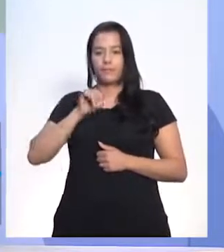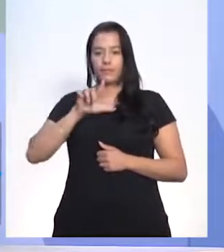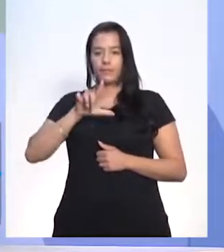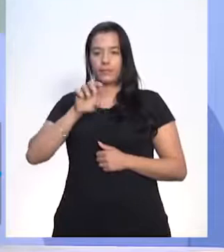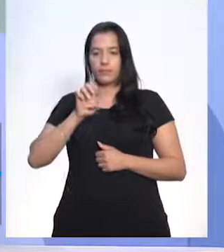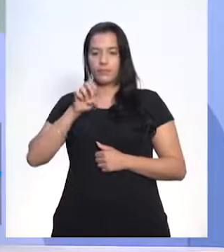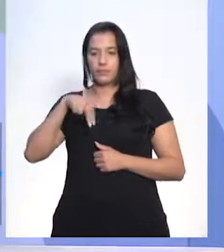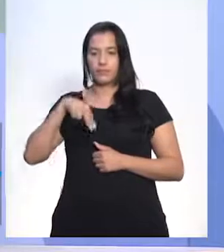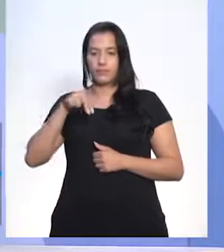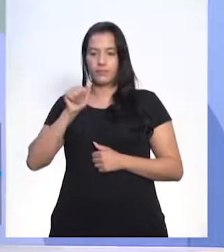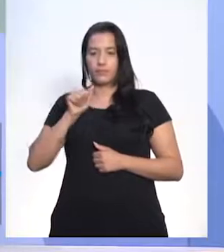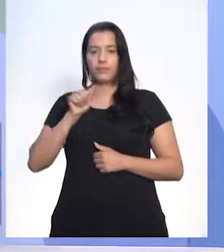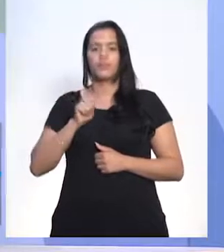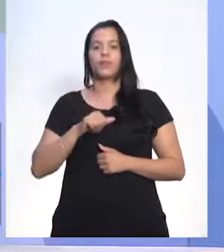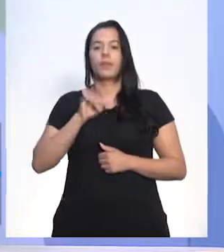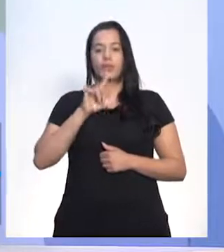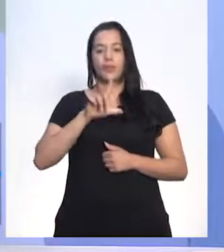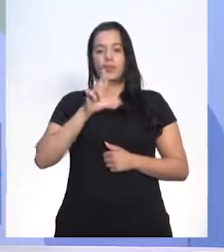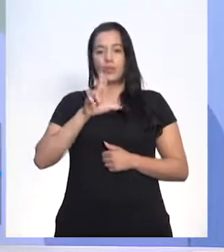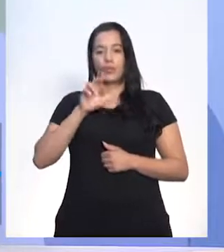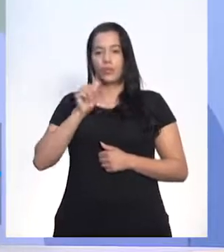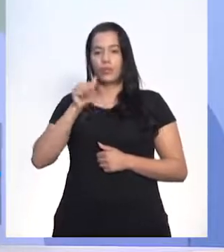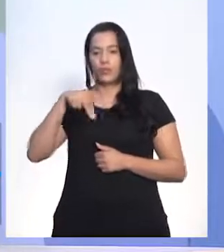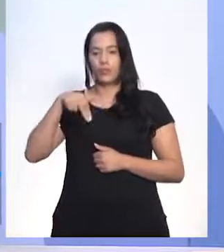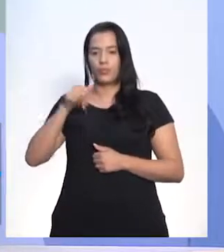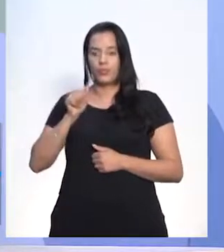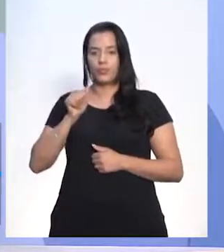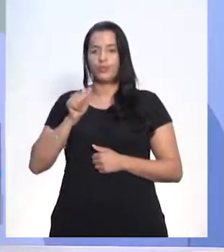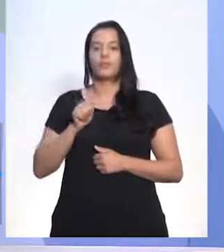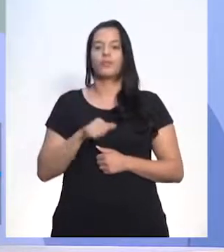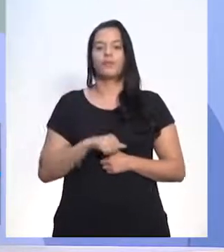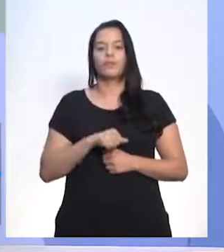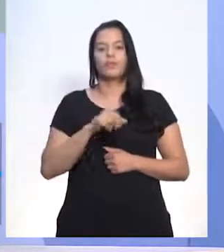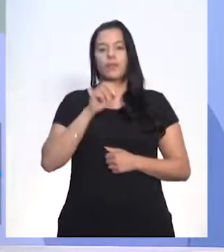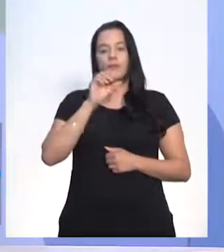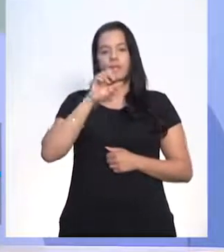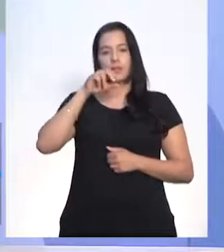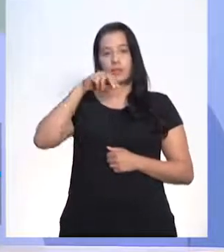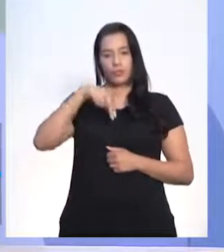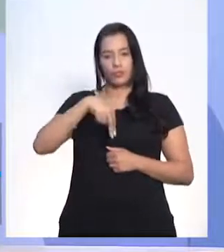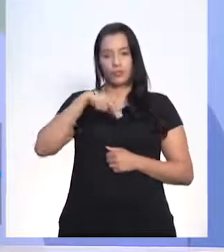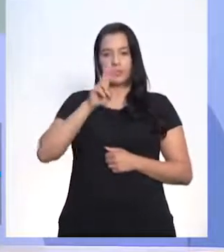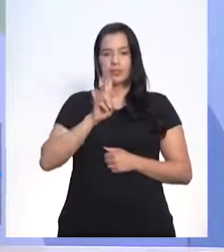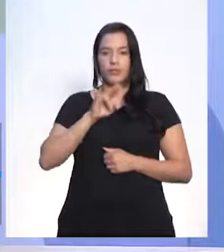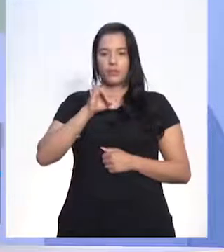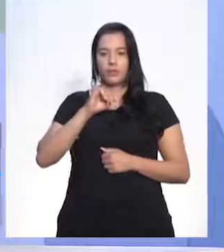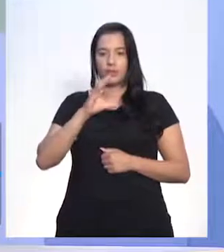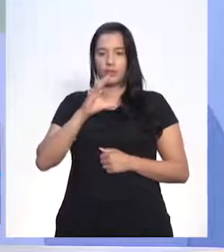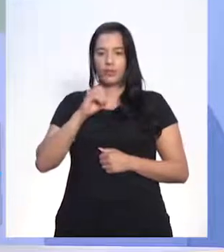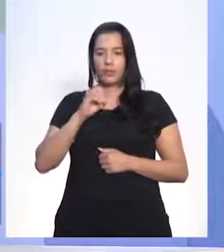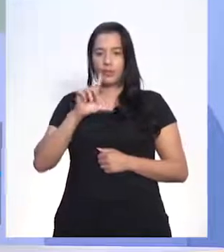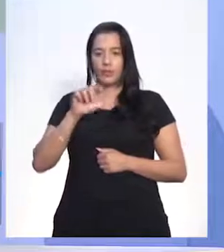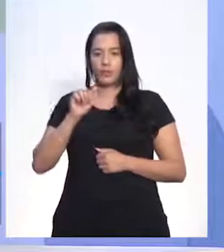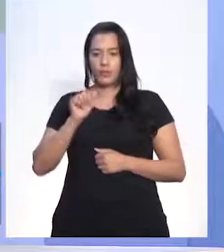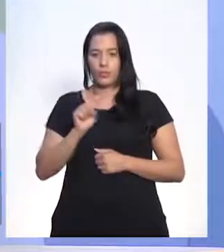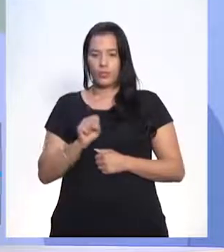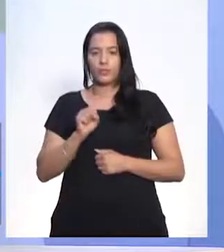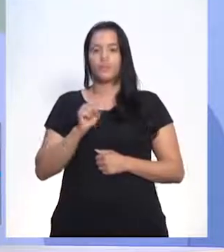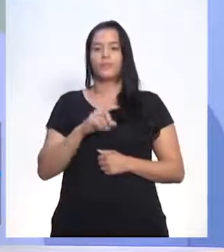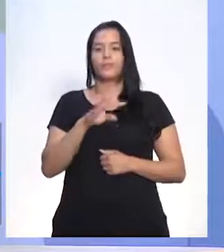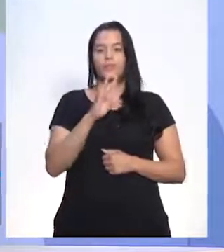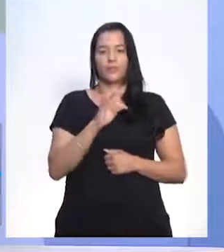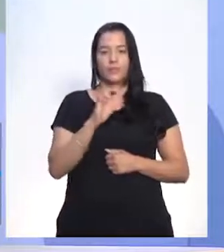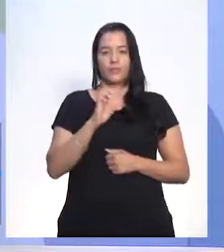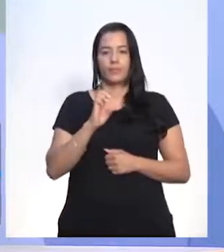Maria Fernanda. Luana, aluna da professora Sandra. O Nicolas, que é aluno do professor Newton. A professora Thelma e a